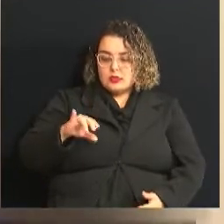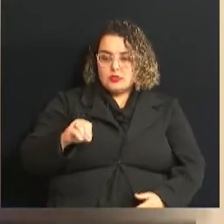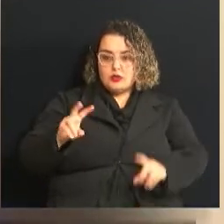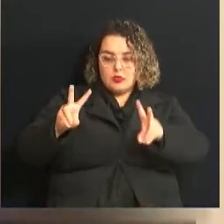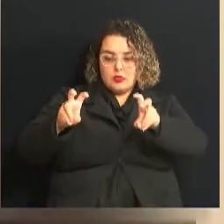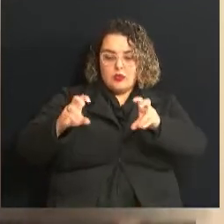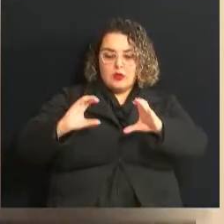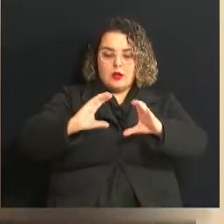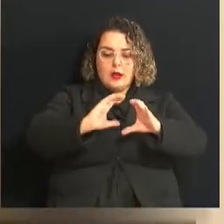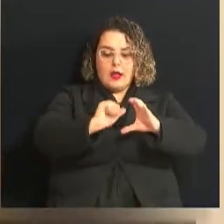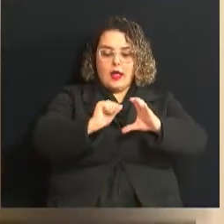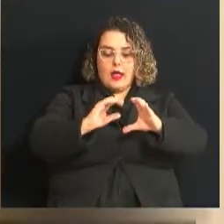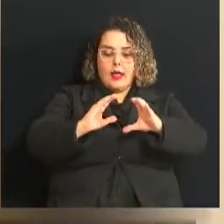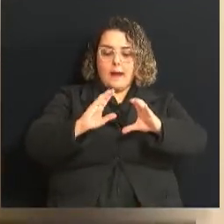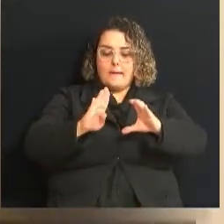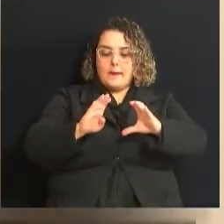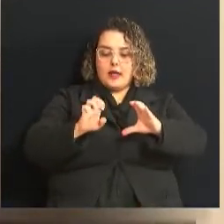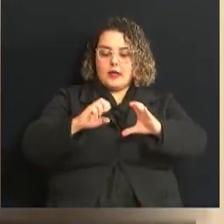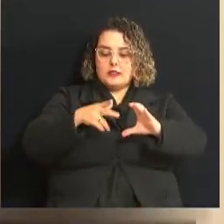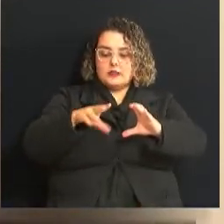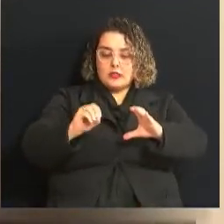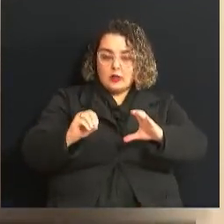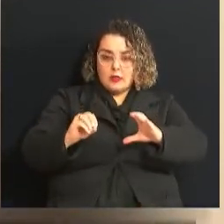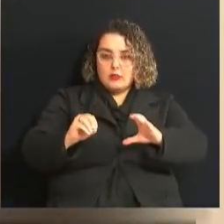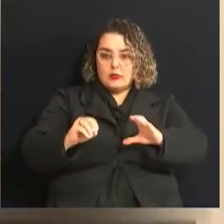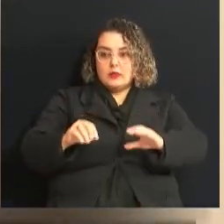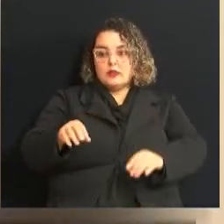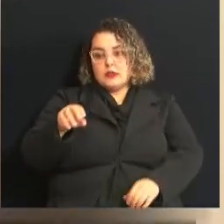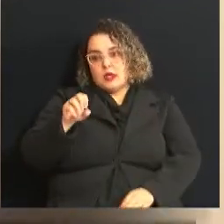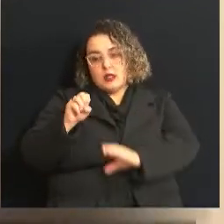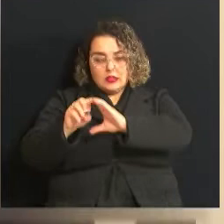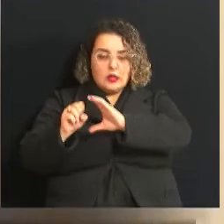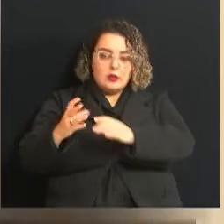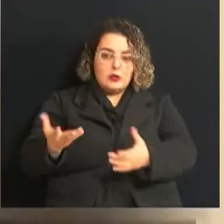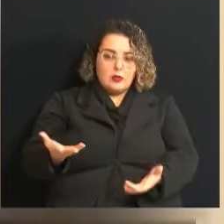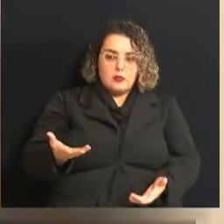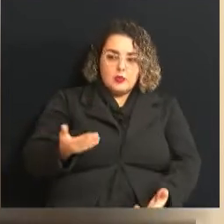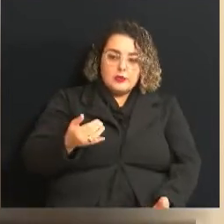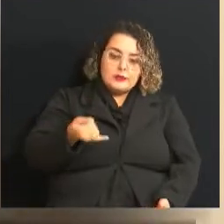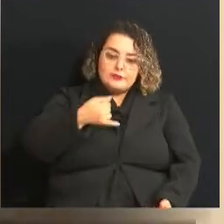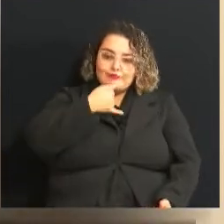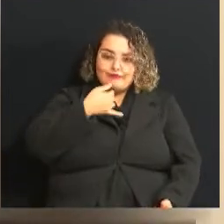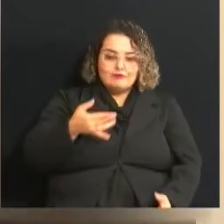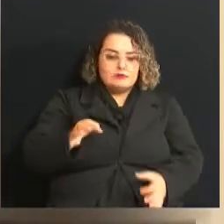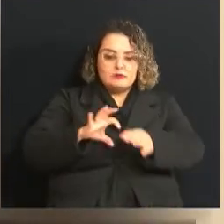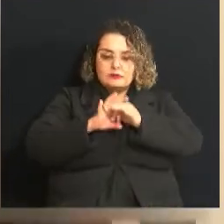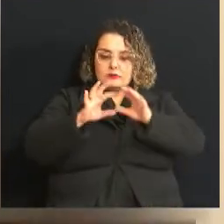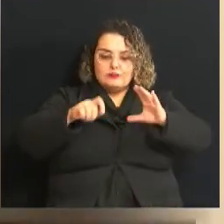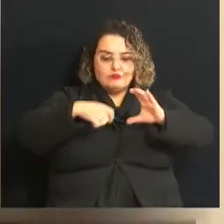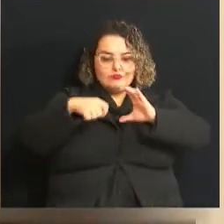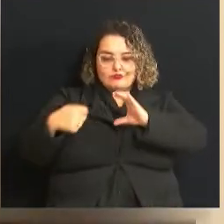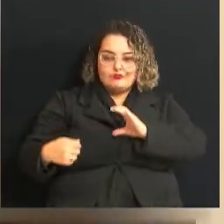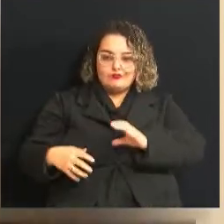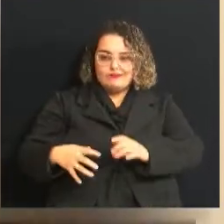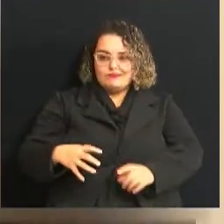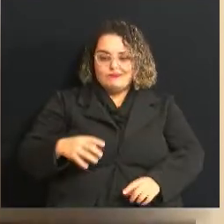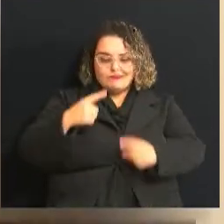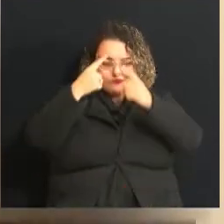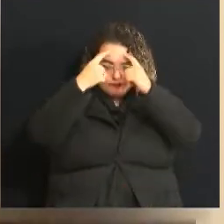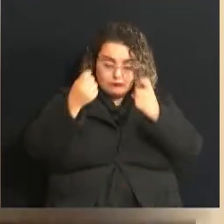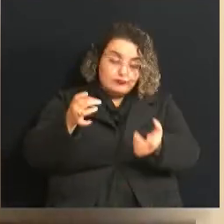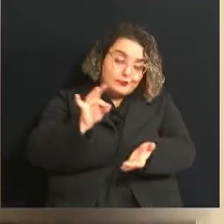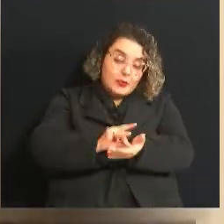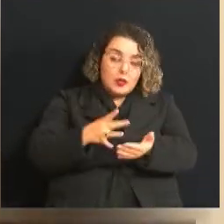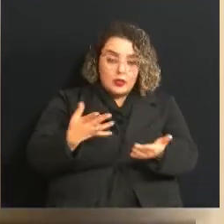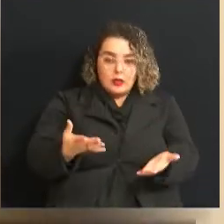da novela Malhação, que infelizmente permitiu aquele vídeo muito agressivo, mas é a realidade. Eu